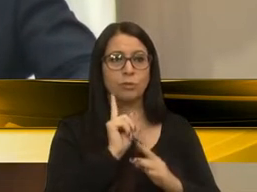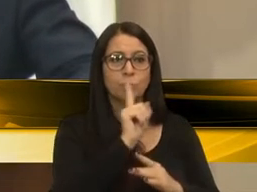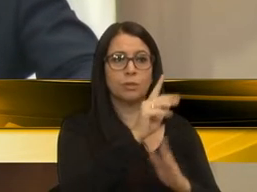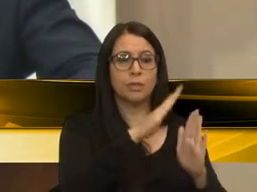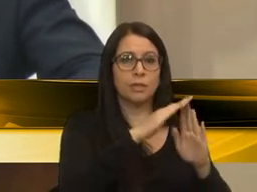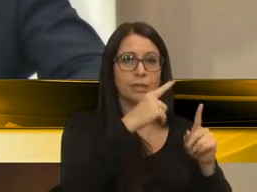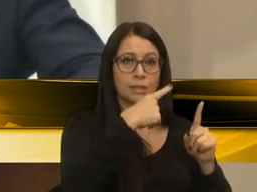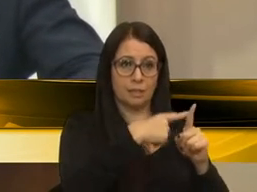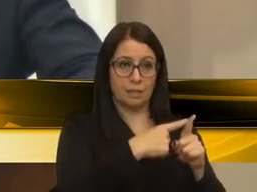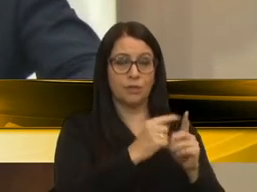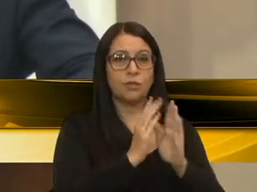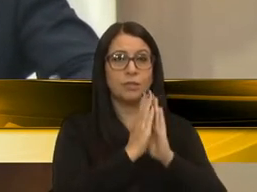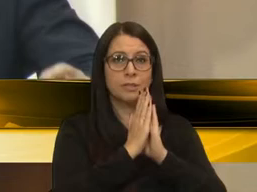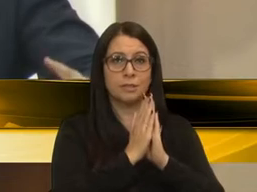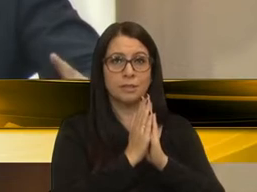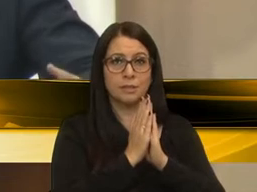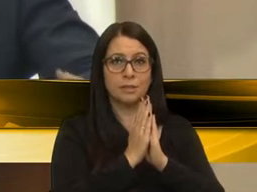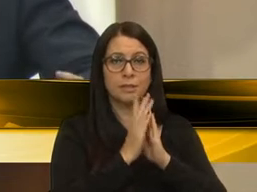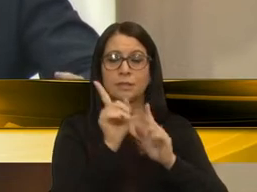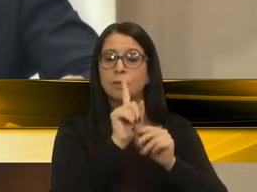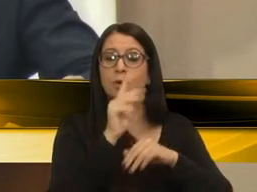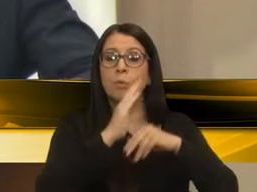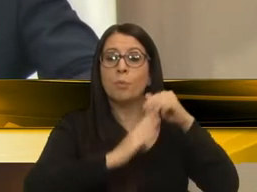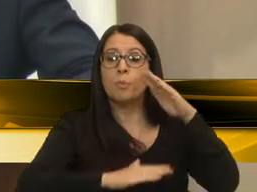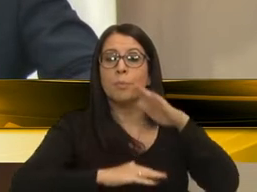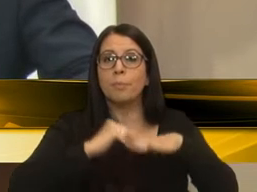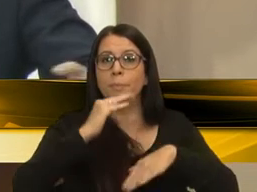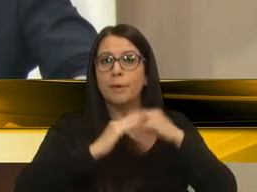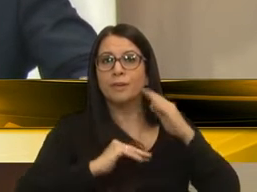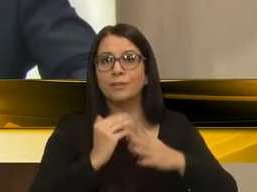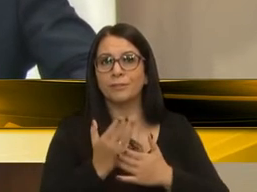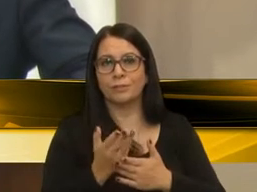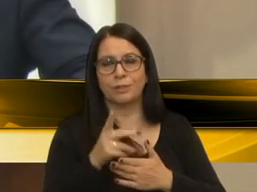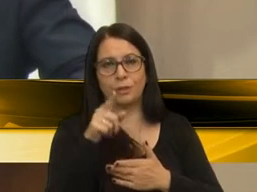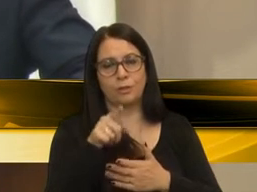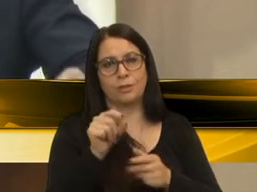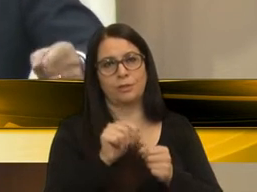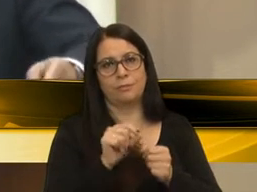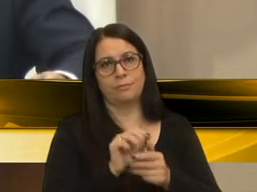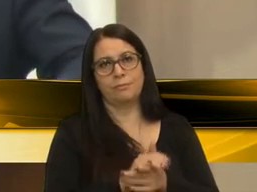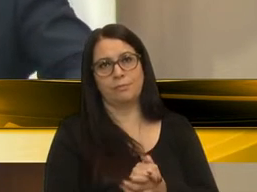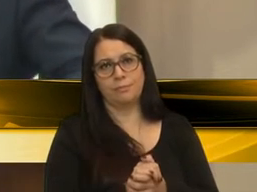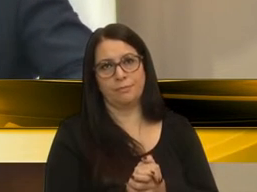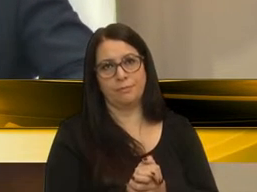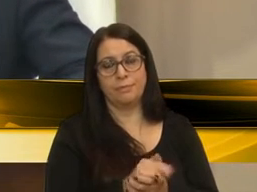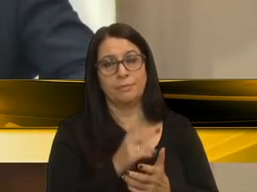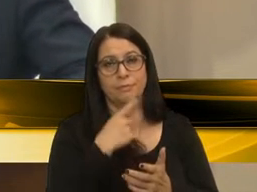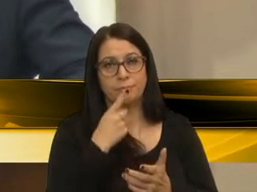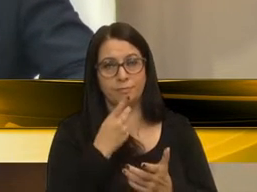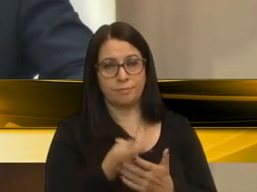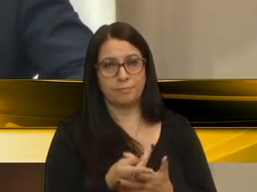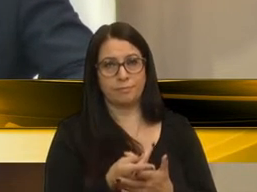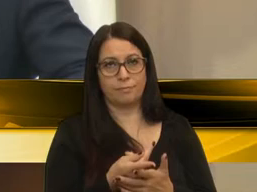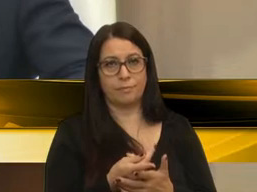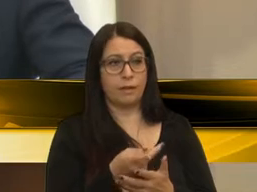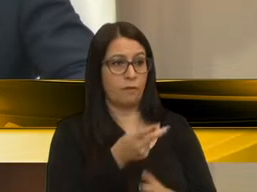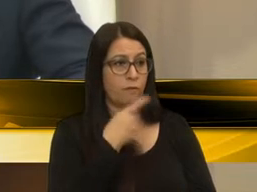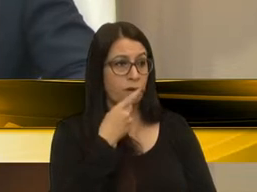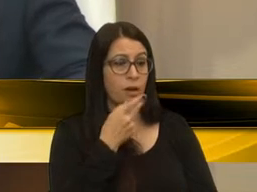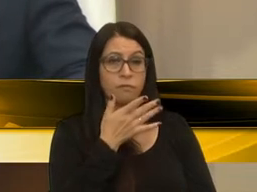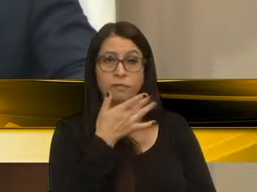igreja e rezar se você não pratica isto que você fala. Falar é